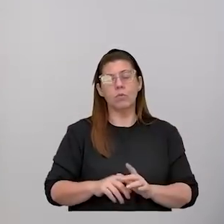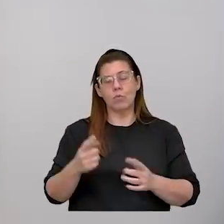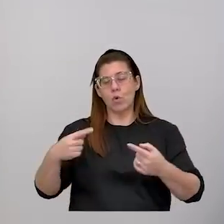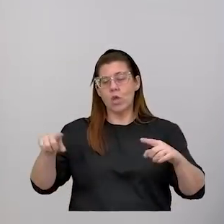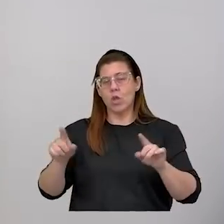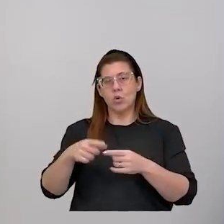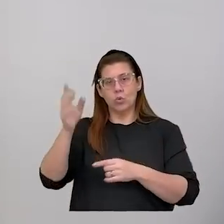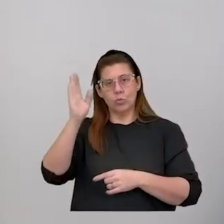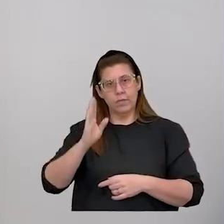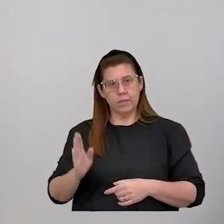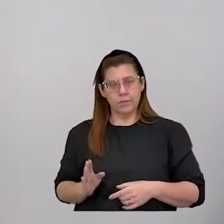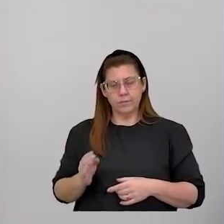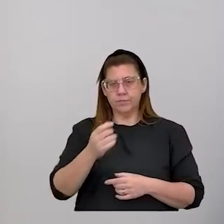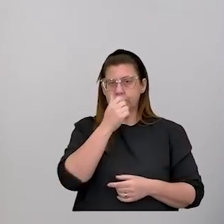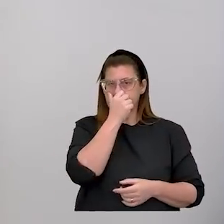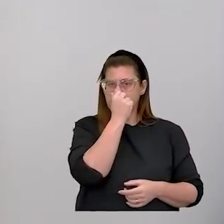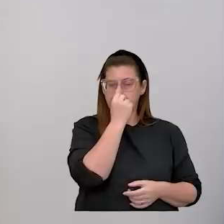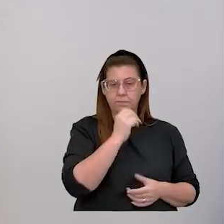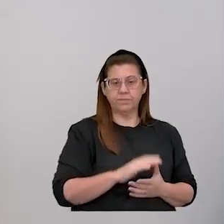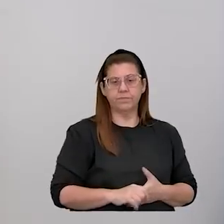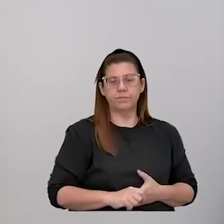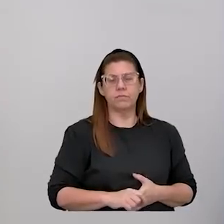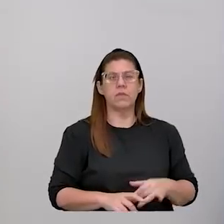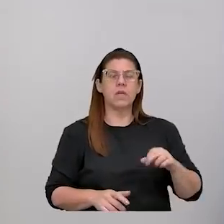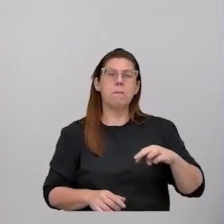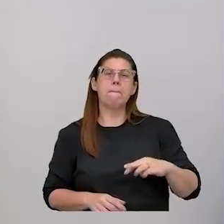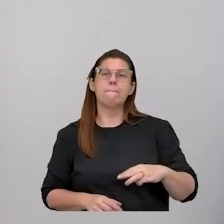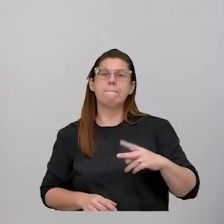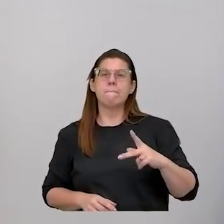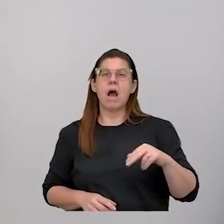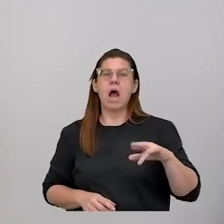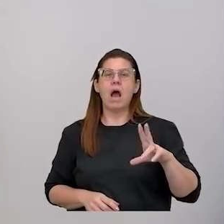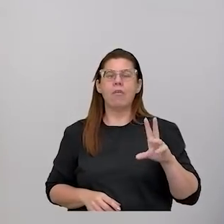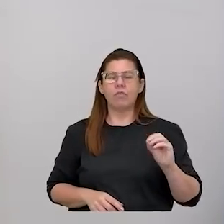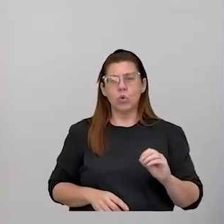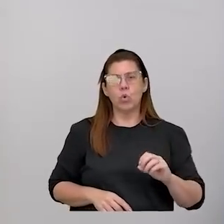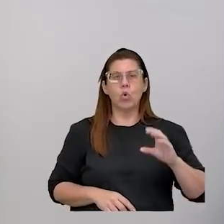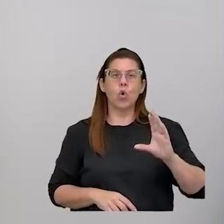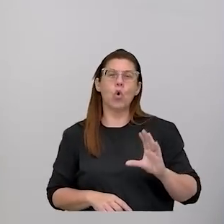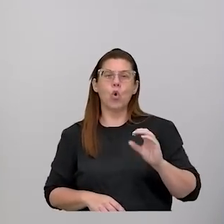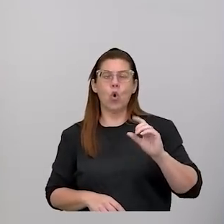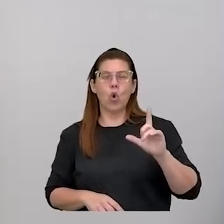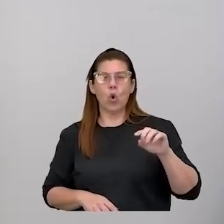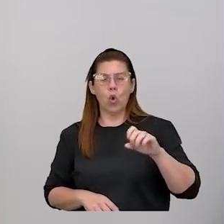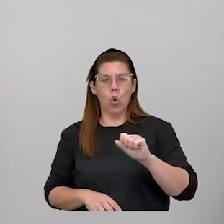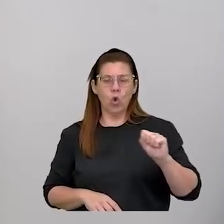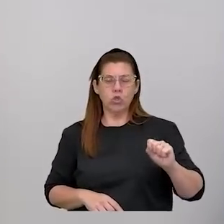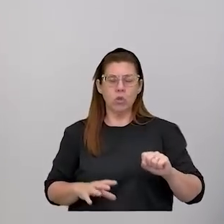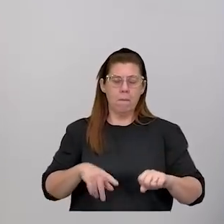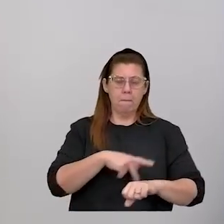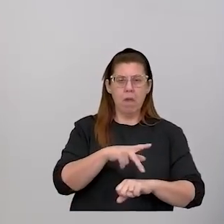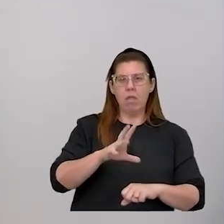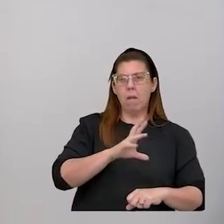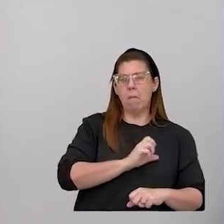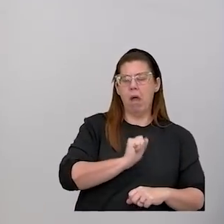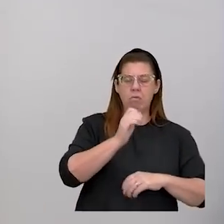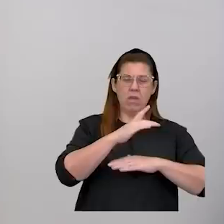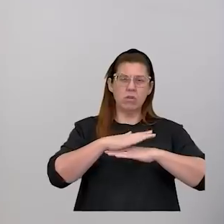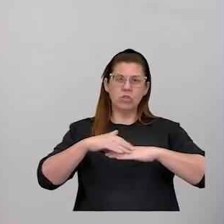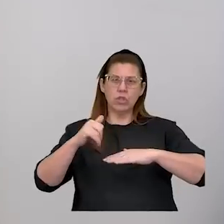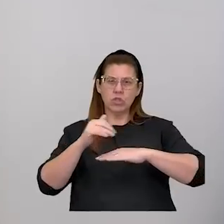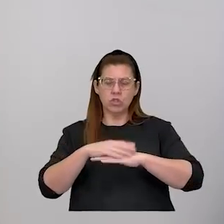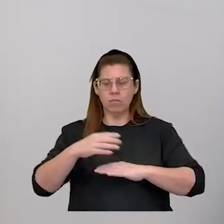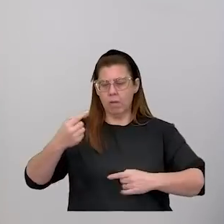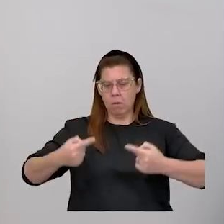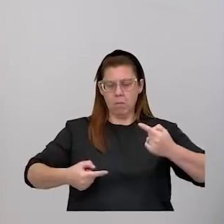hino nacional, né? Sim. Então, impávido, né? Colosso, pátria amada, gentil. Então faz